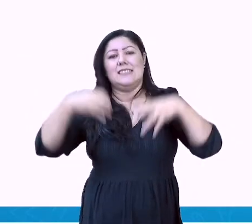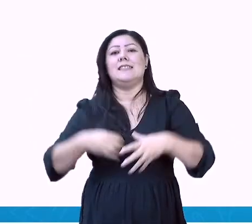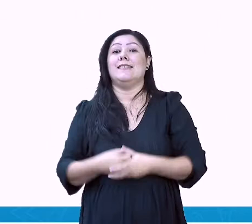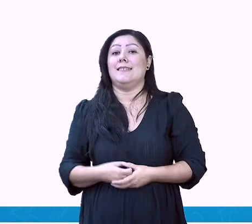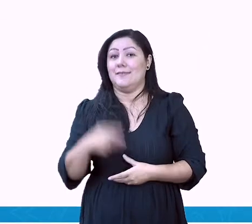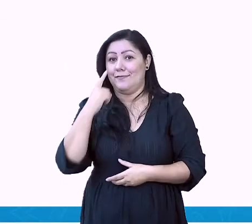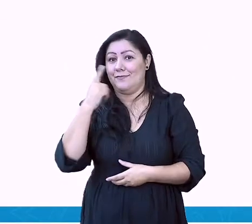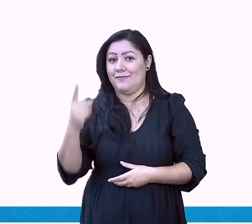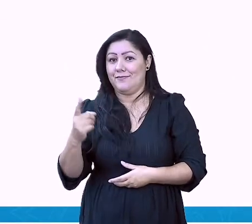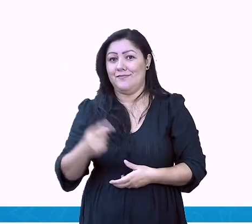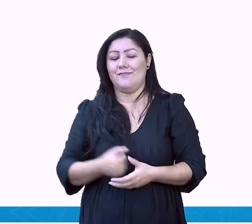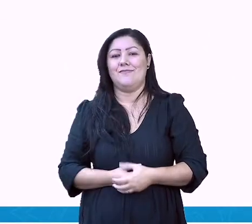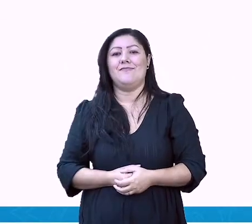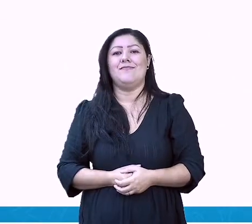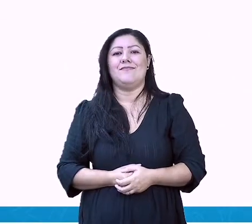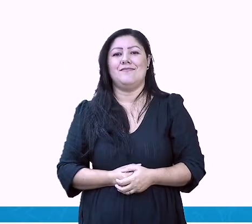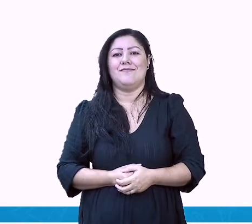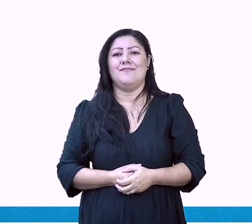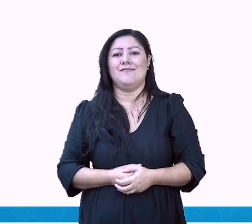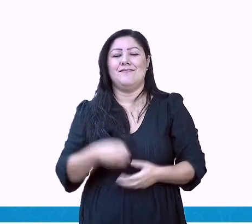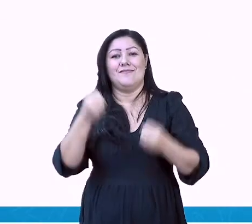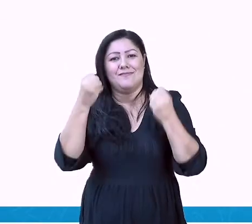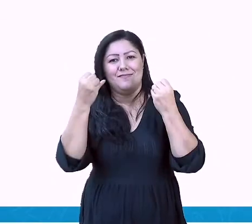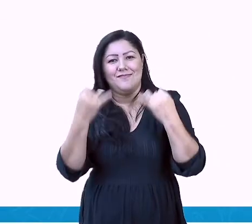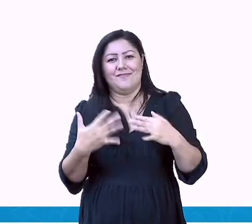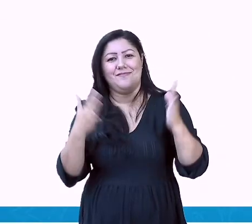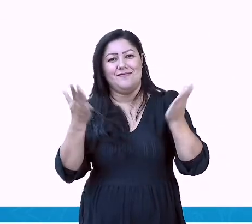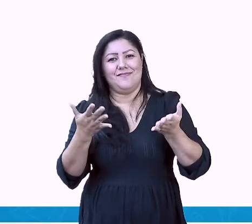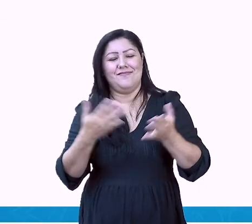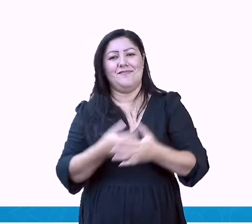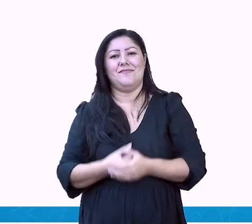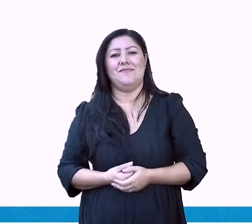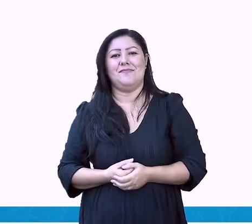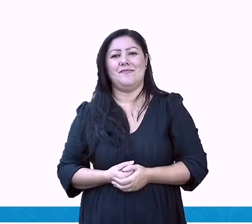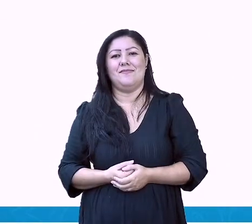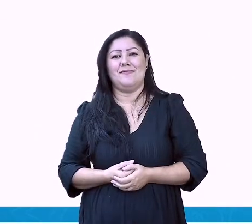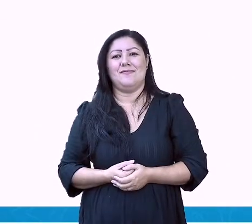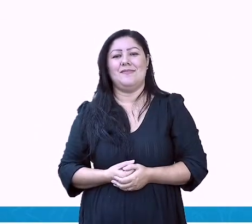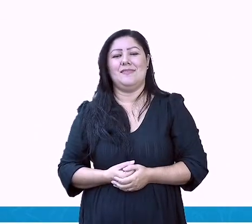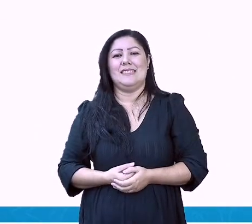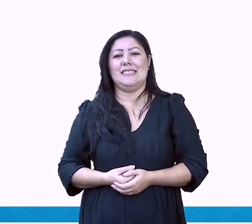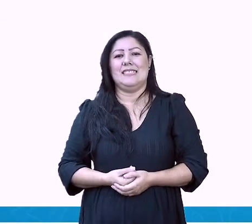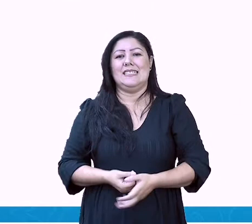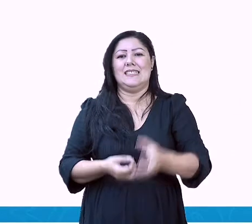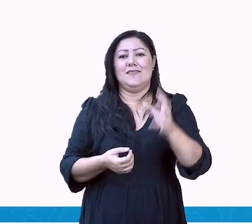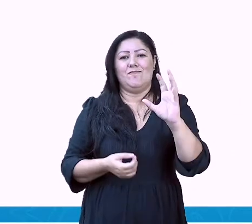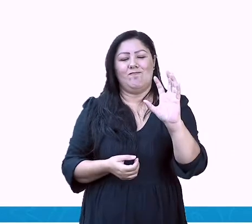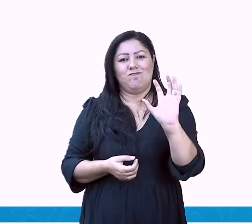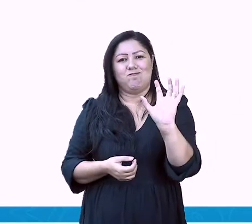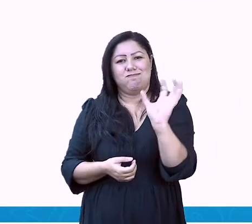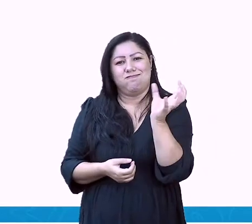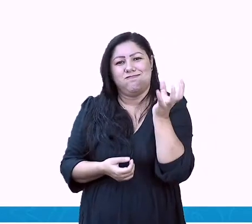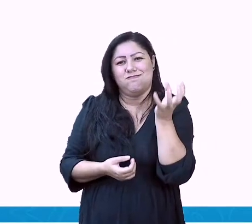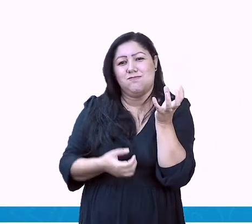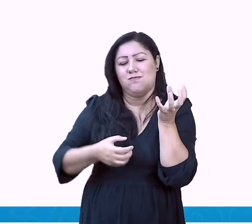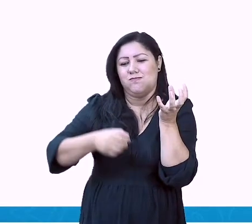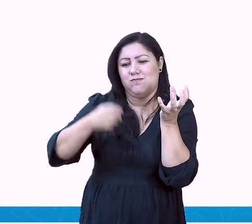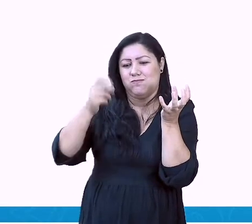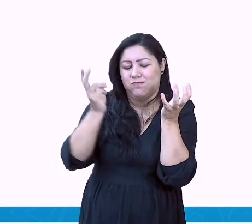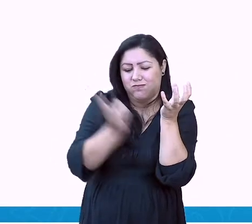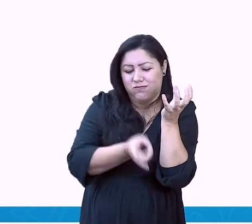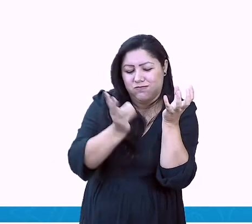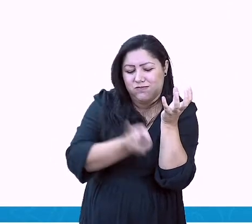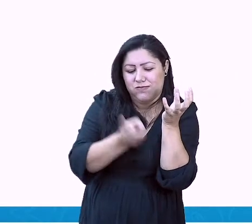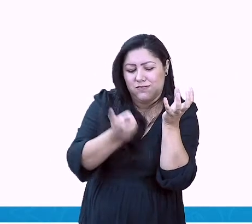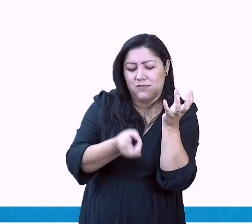Viu o que não foi isso que eu falei para vocês? É para suportar esse período de seca, né? Que